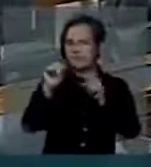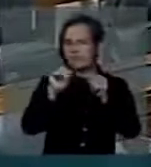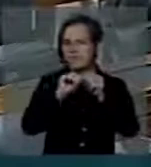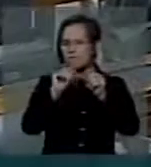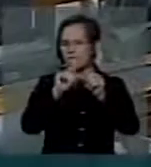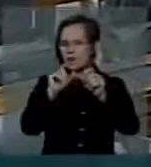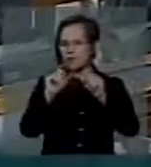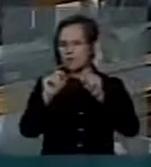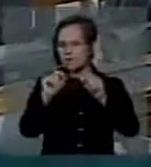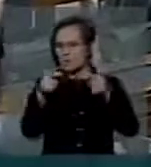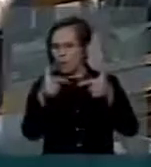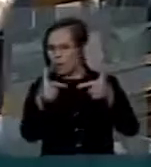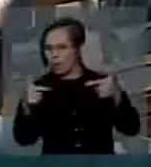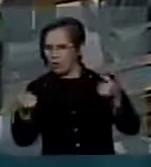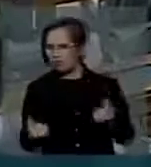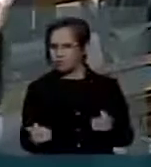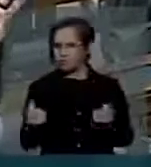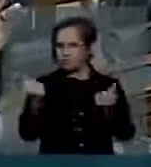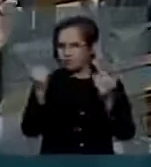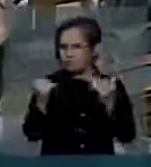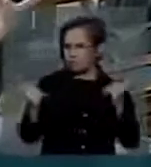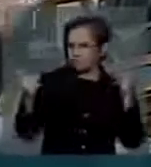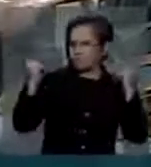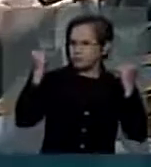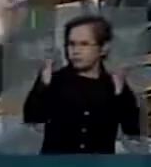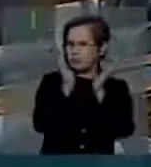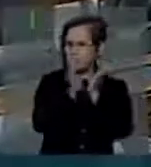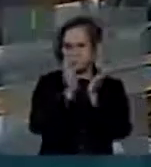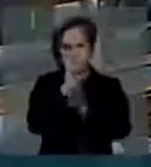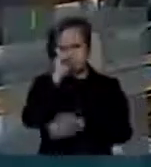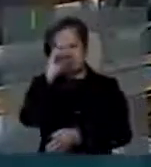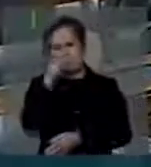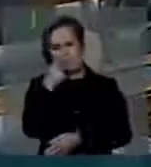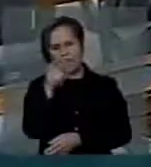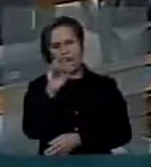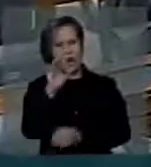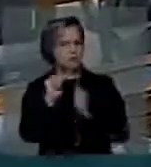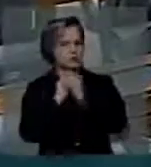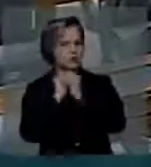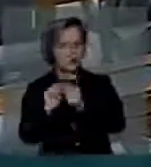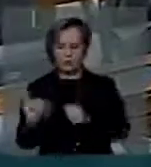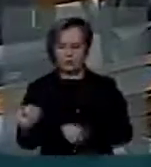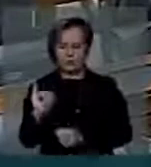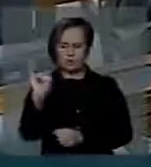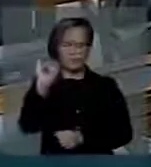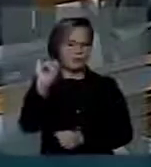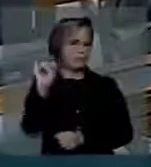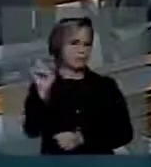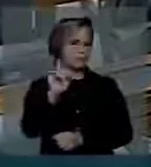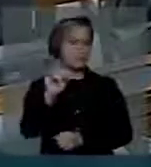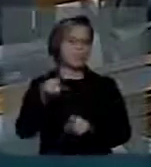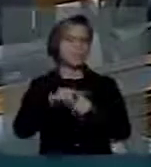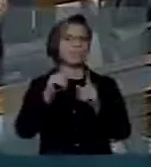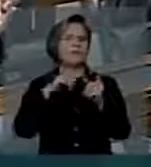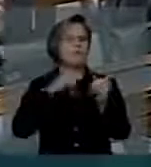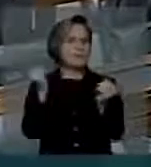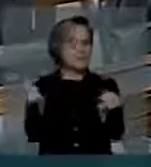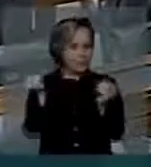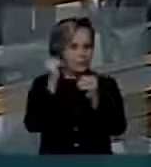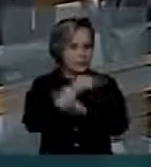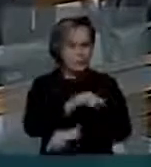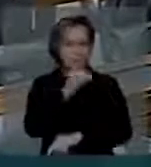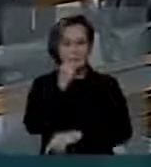essa majoração, que as autoridades dizem que apenas acompanha a inflação, tenham sido revertidas. Foi o caso de